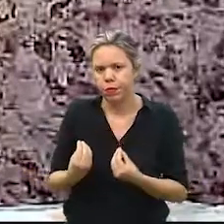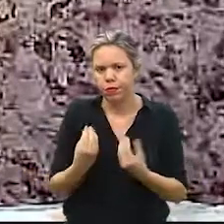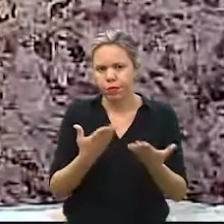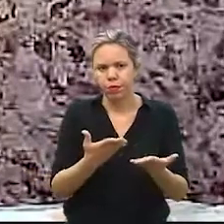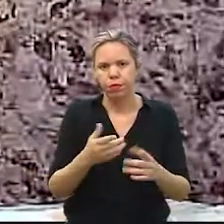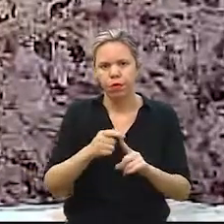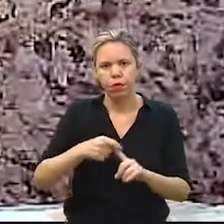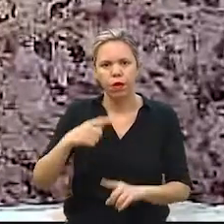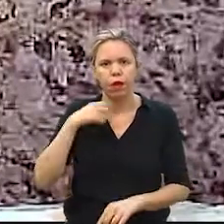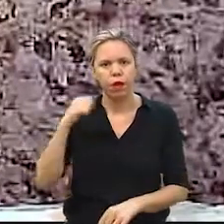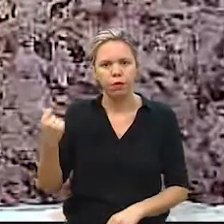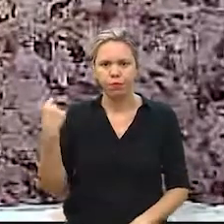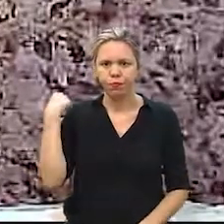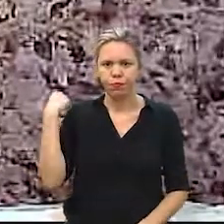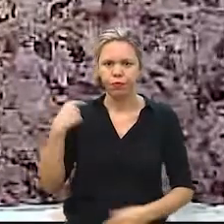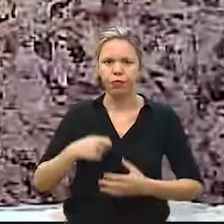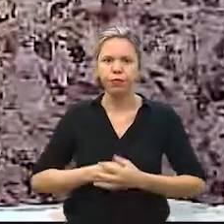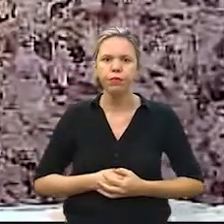em abril,